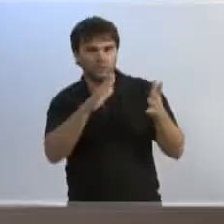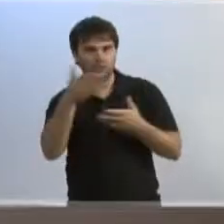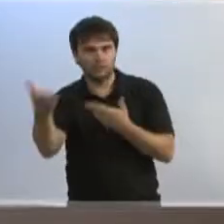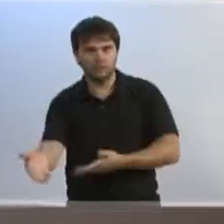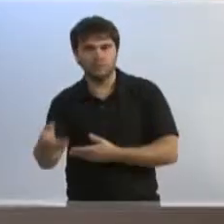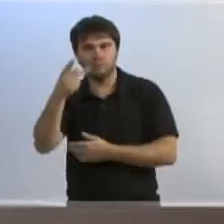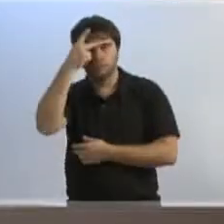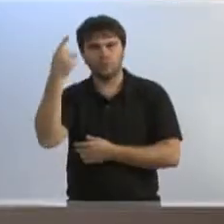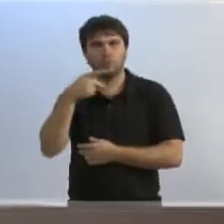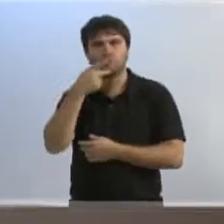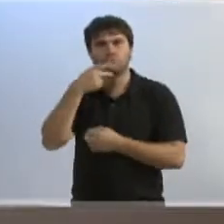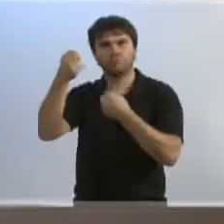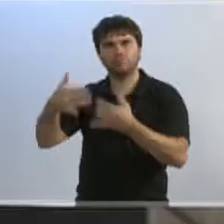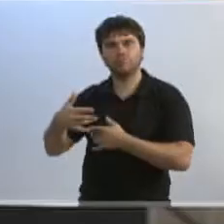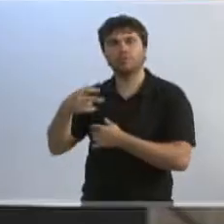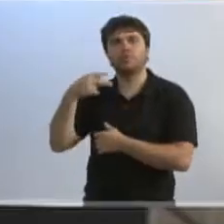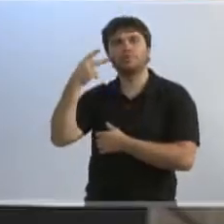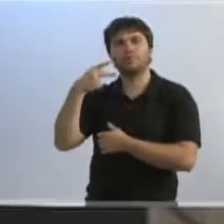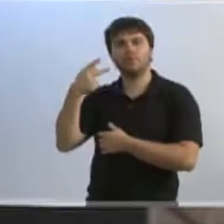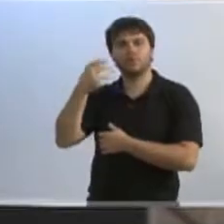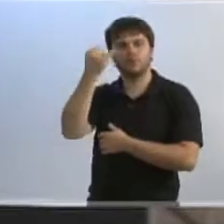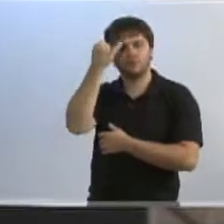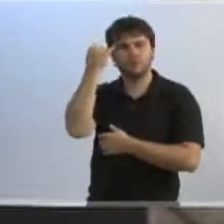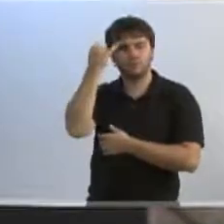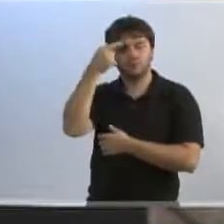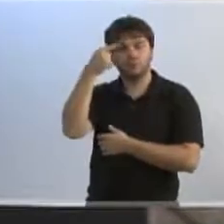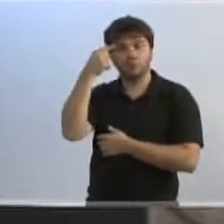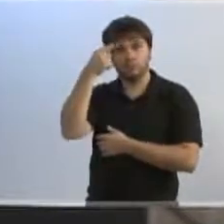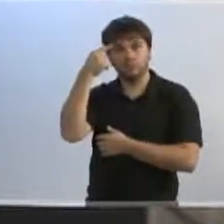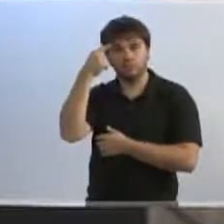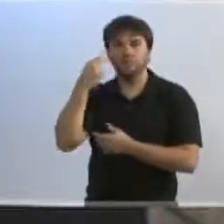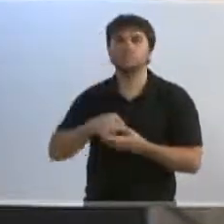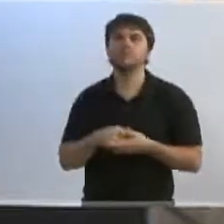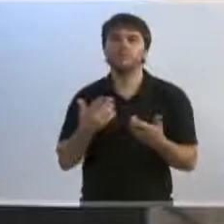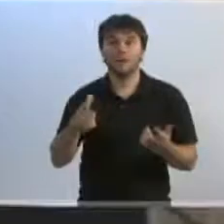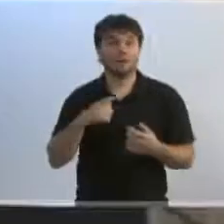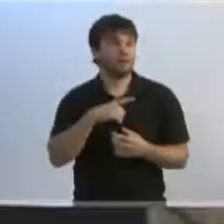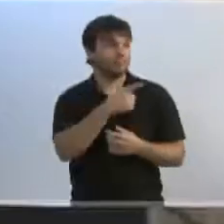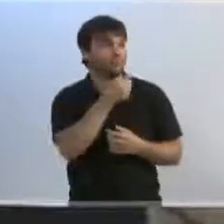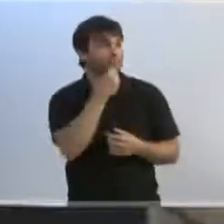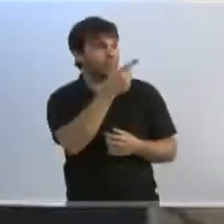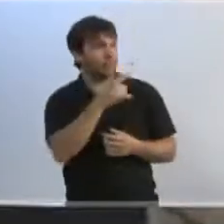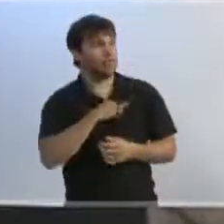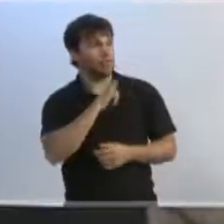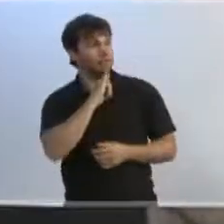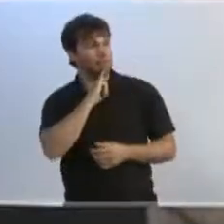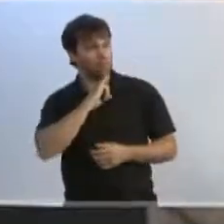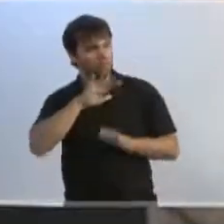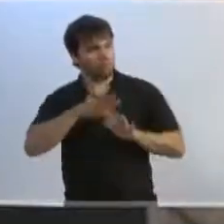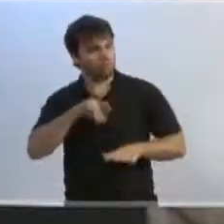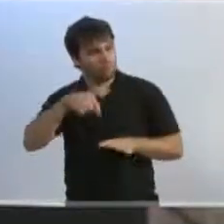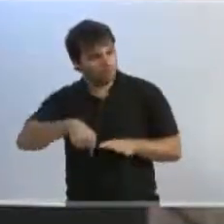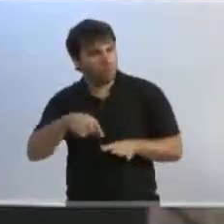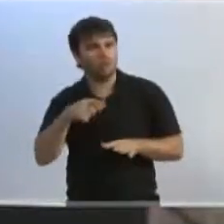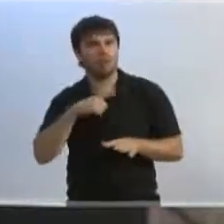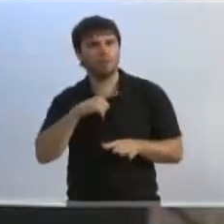orador, vereador Ito. Sem contar, vereador, que esses impostos que vão ficar em nossa cidade, do